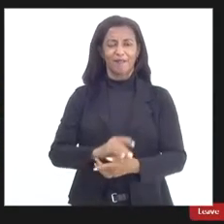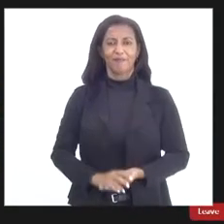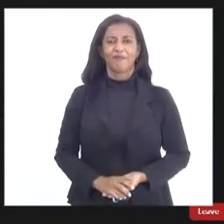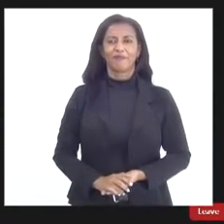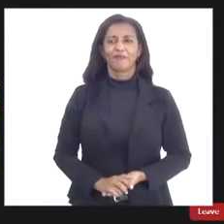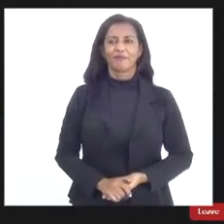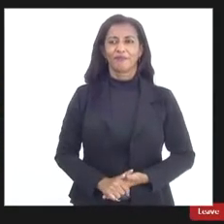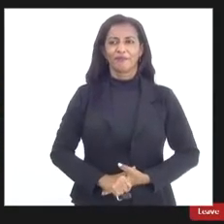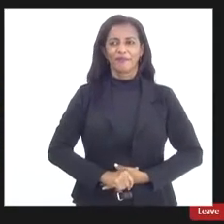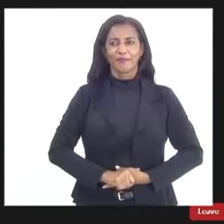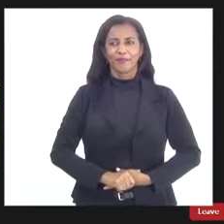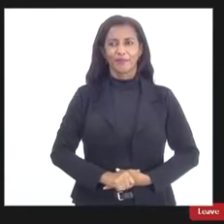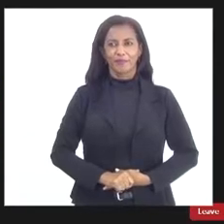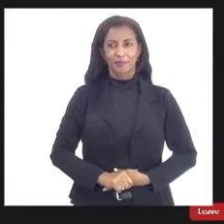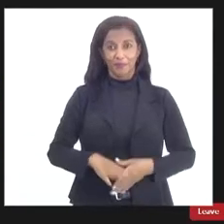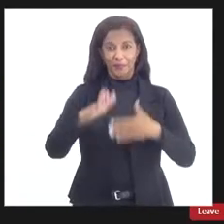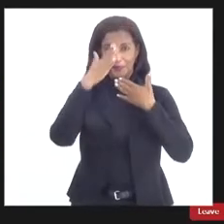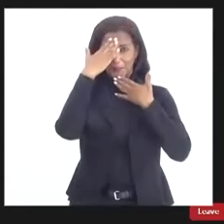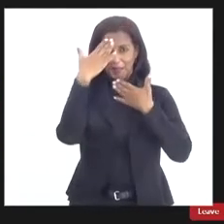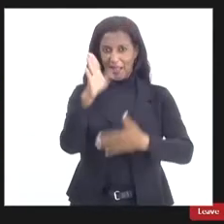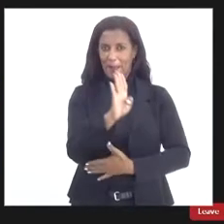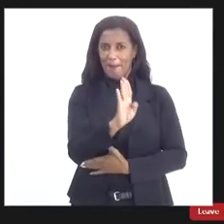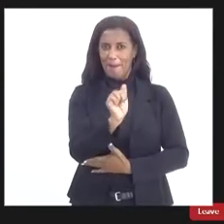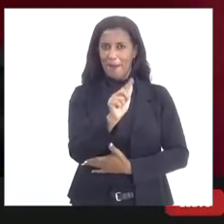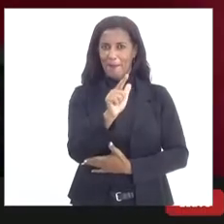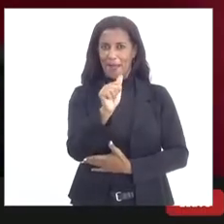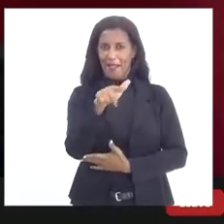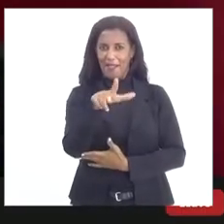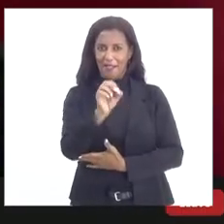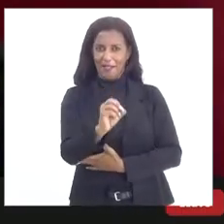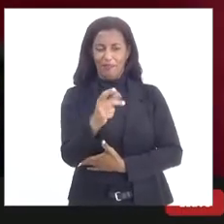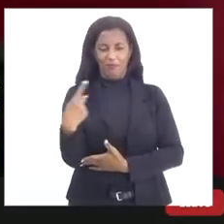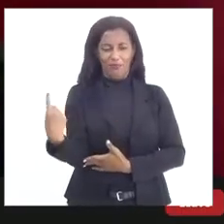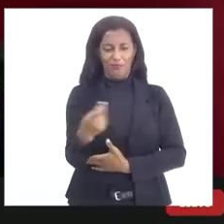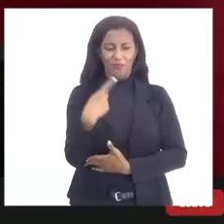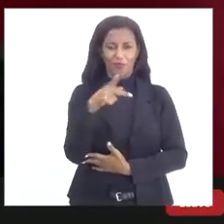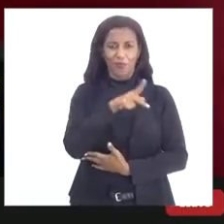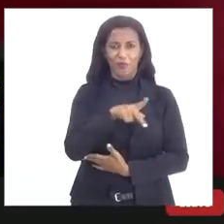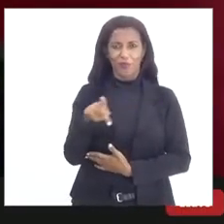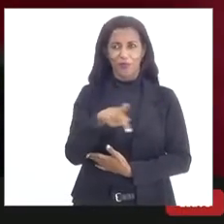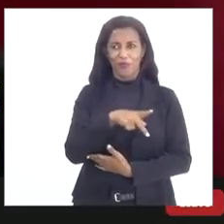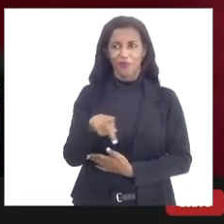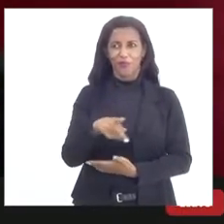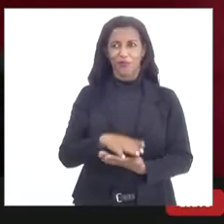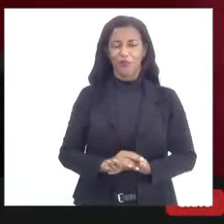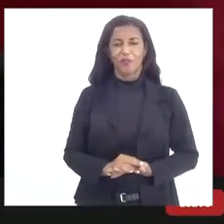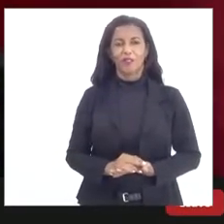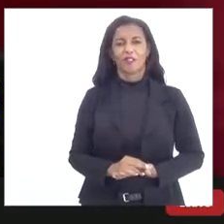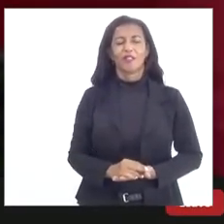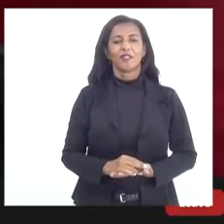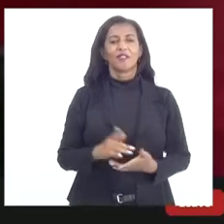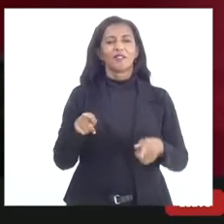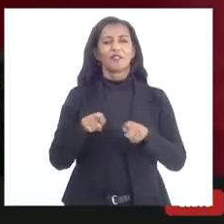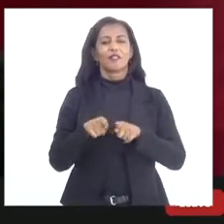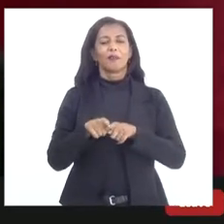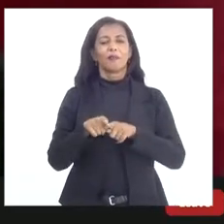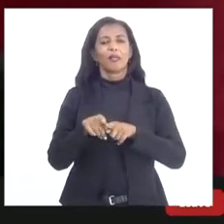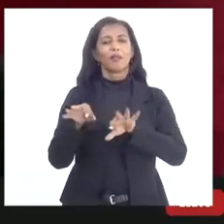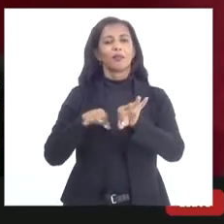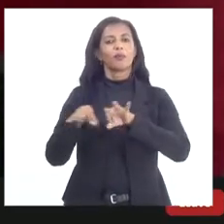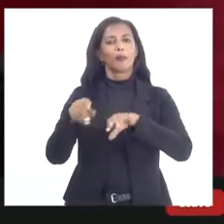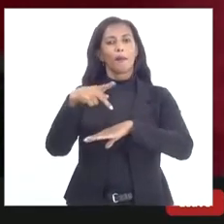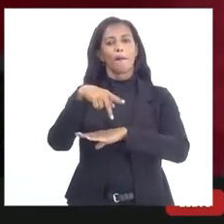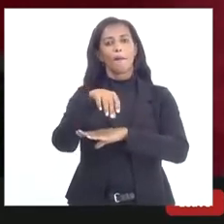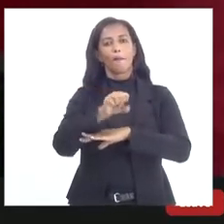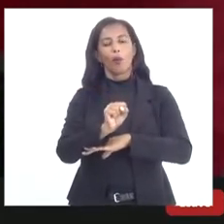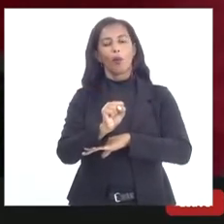Obrigada ao Babalaô Ivanildo Santos, nosso professor e orientador do programa de pós-graduação da História Comparada